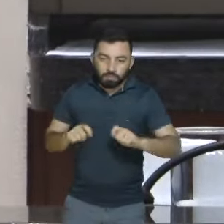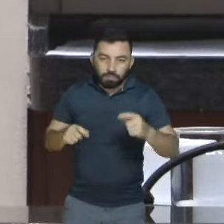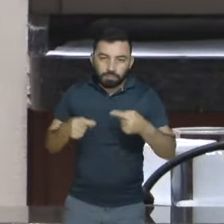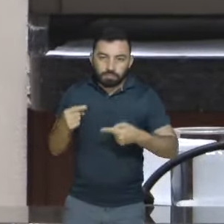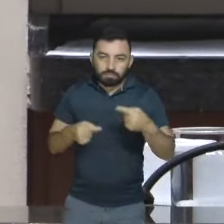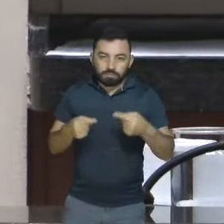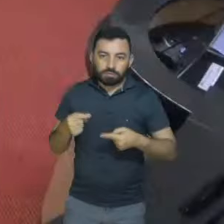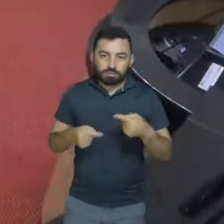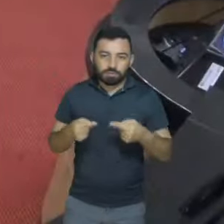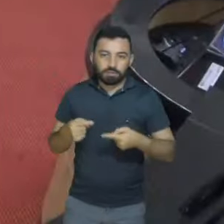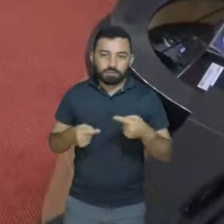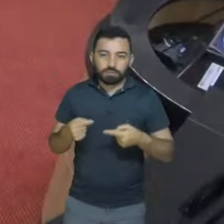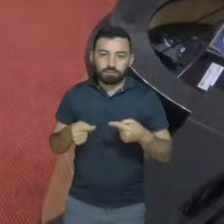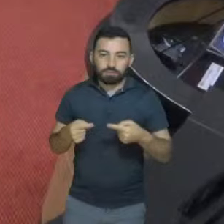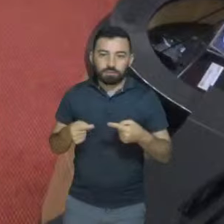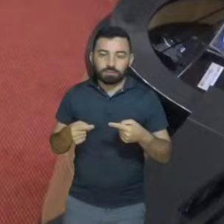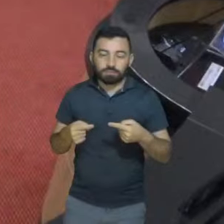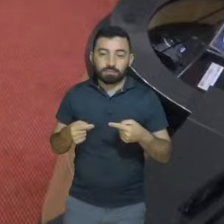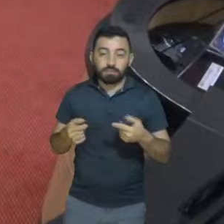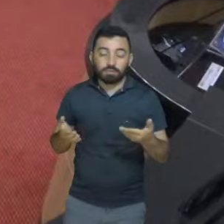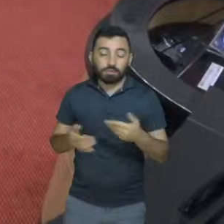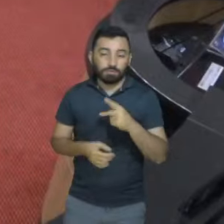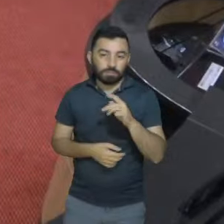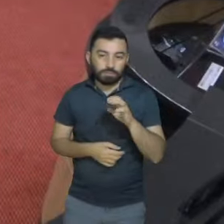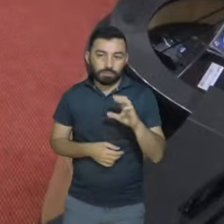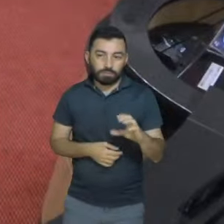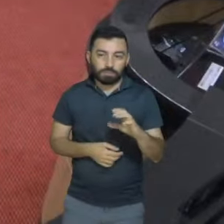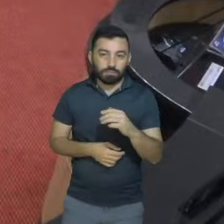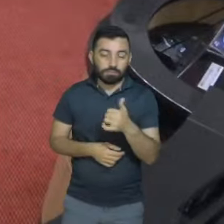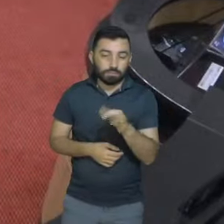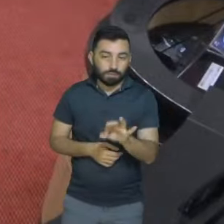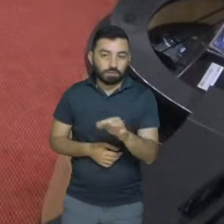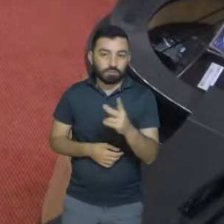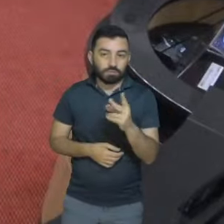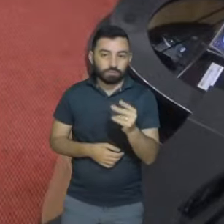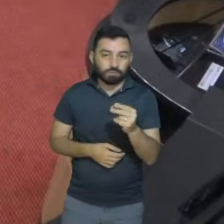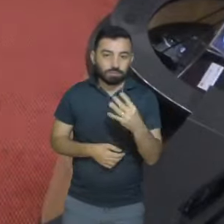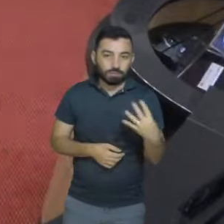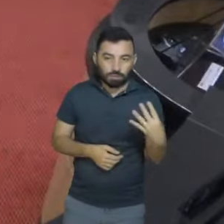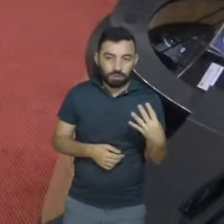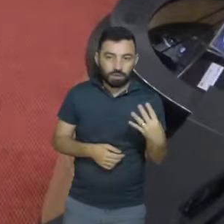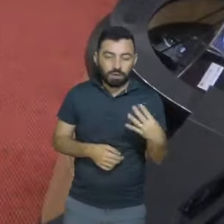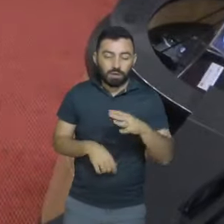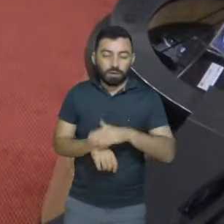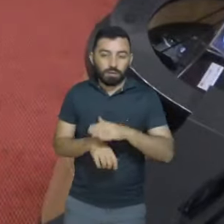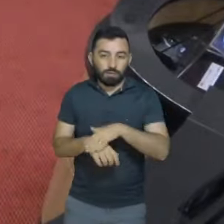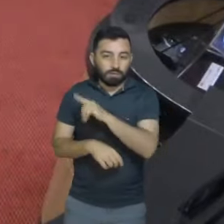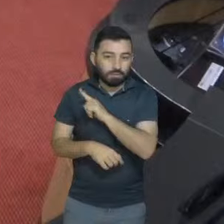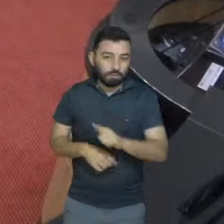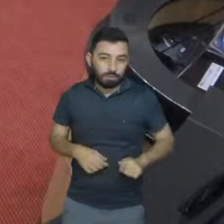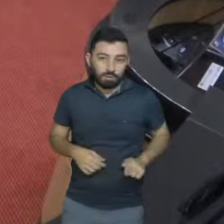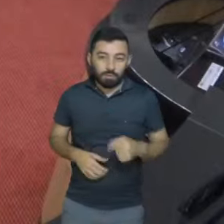tarde de hoje da PEC número 10/2024, autor Governo do Estado, projeto de lei